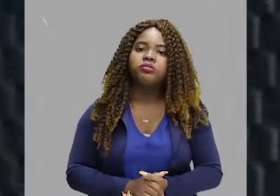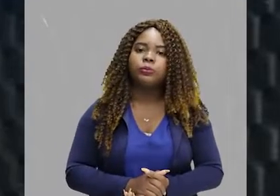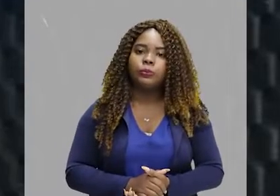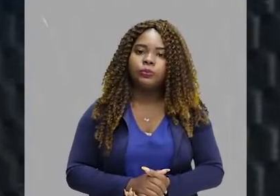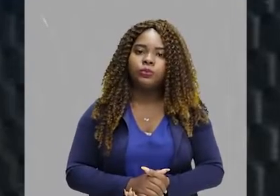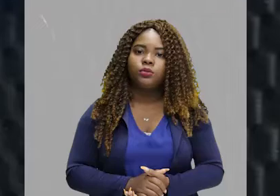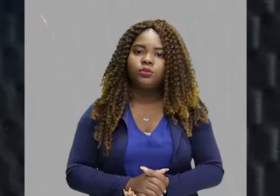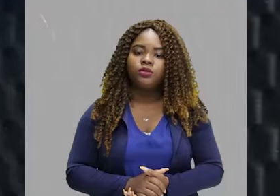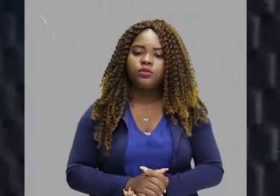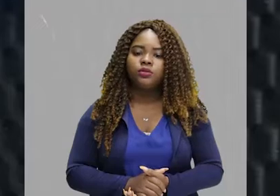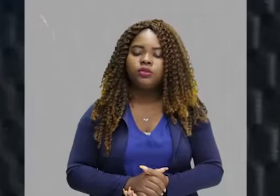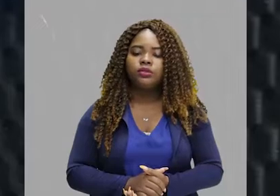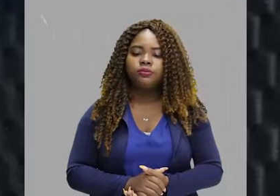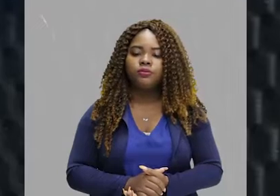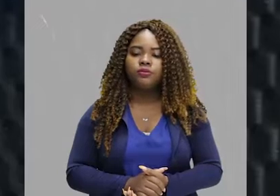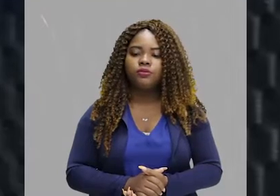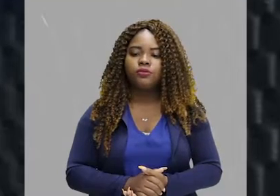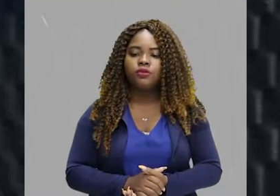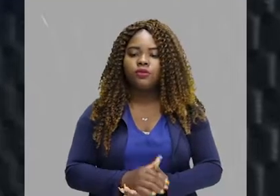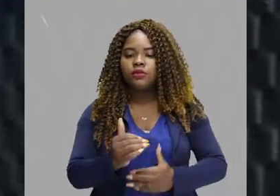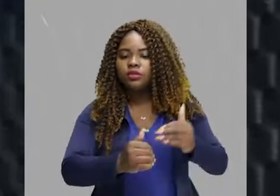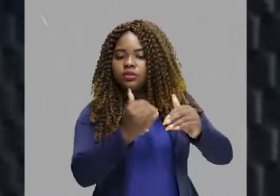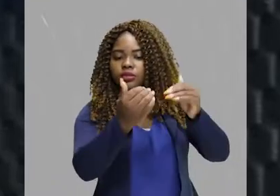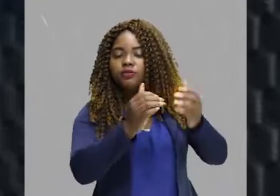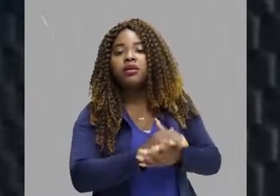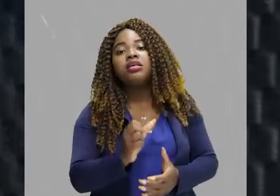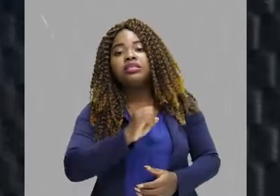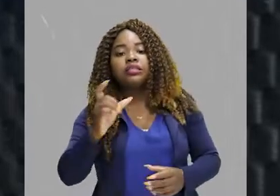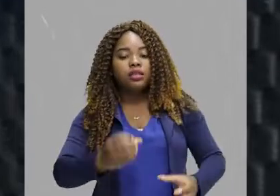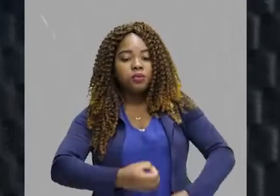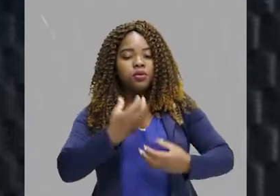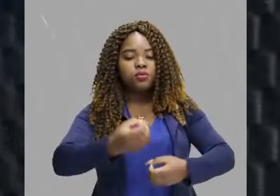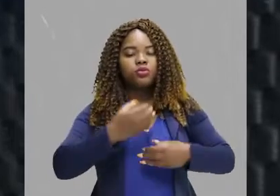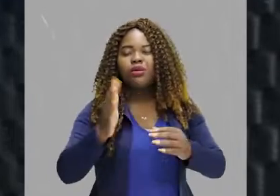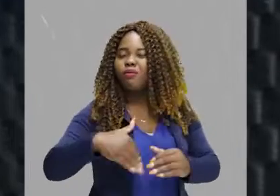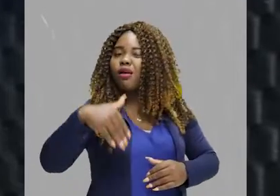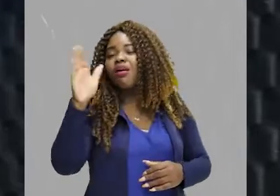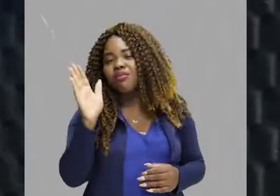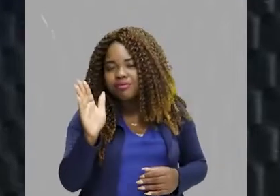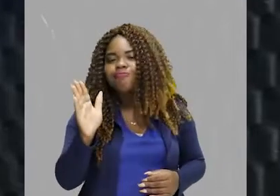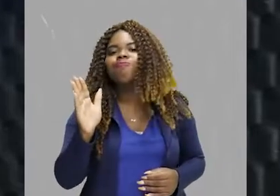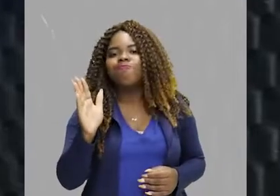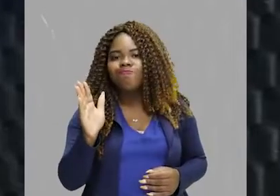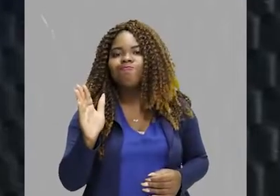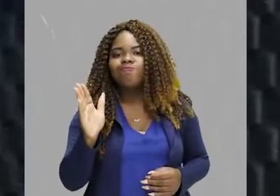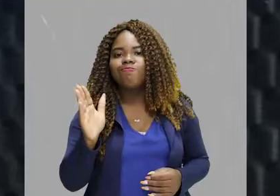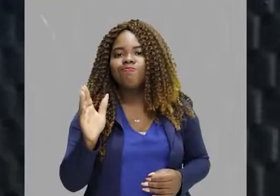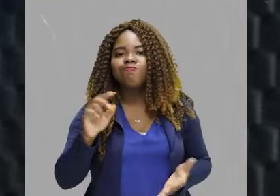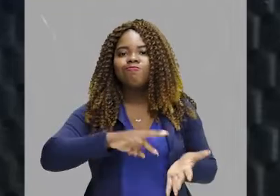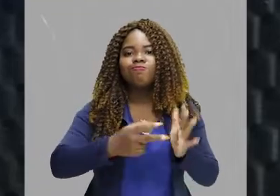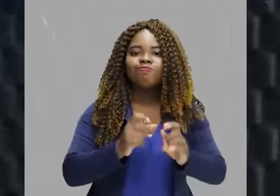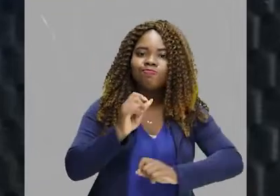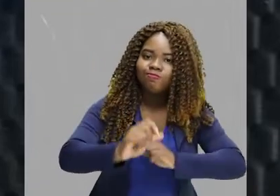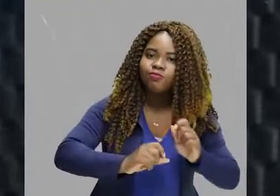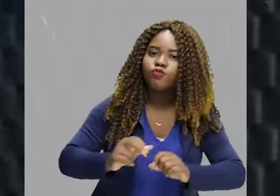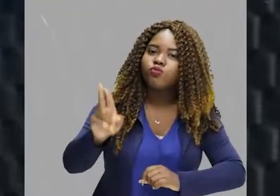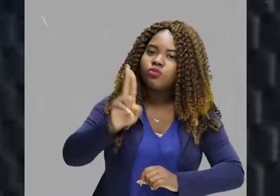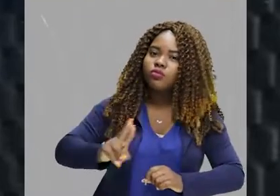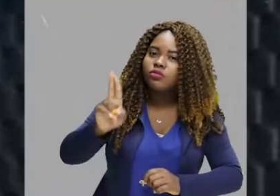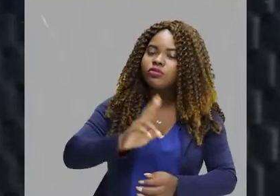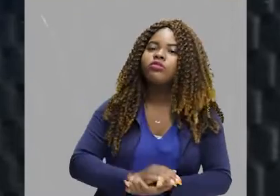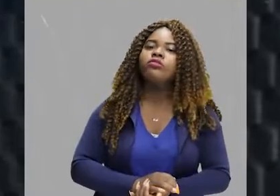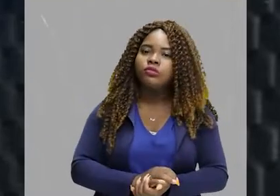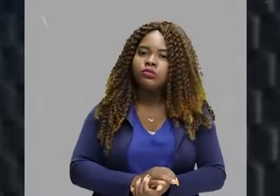potencializou. Se você tem a potencialização da produção, significa dizer que isso vem acompanhado da utilização